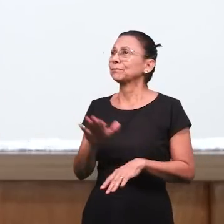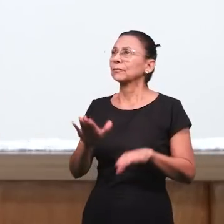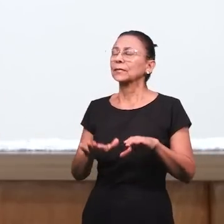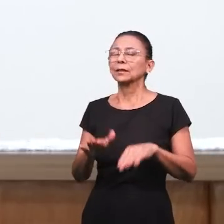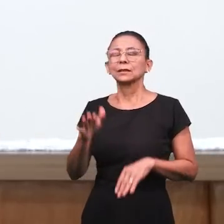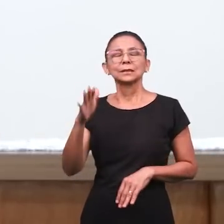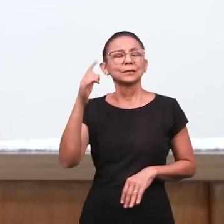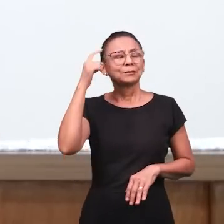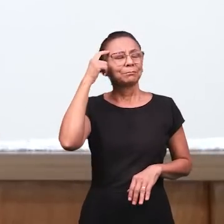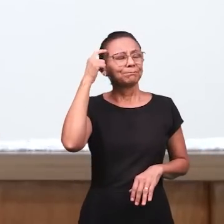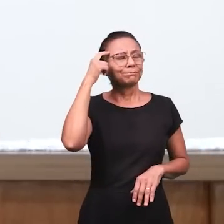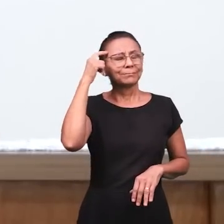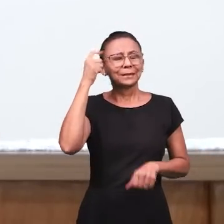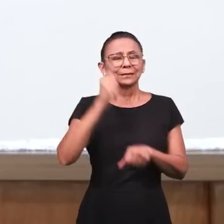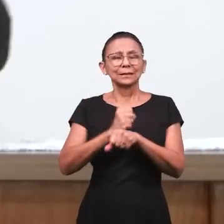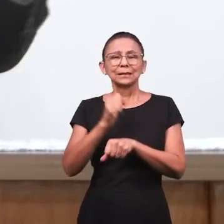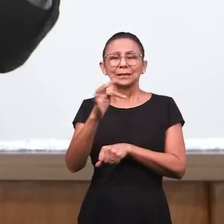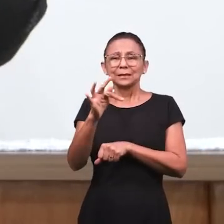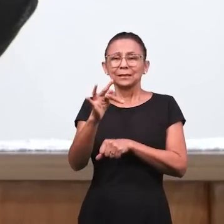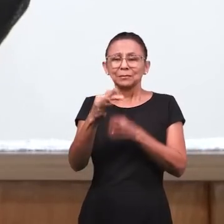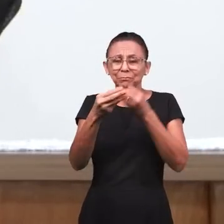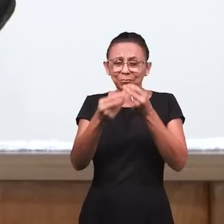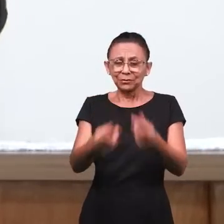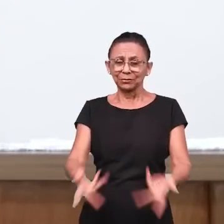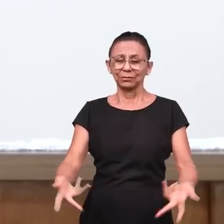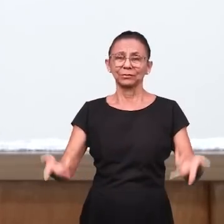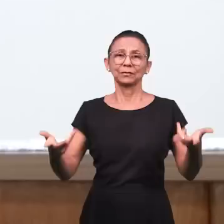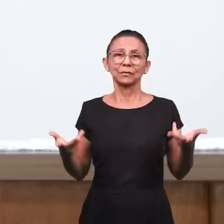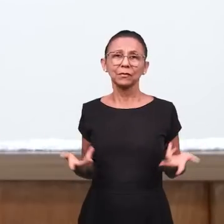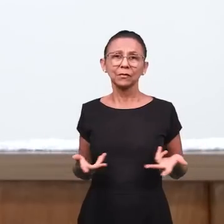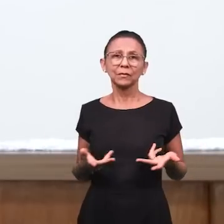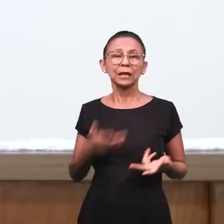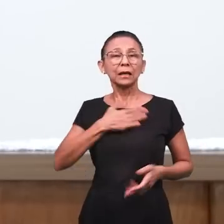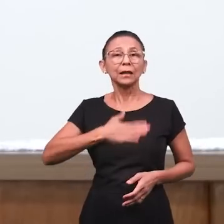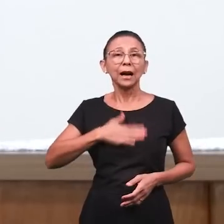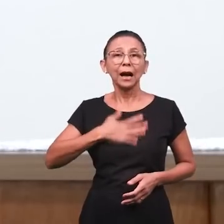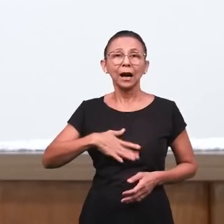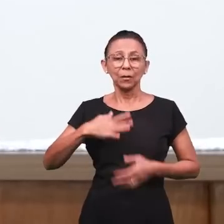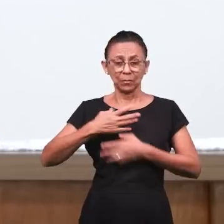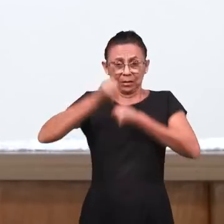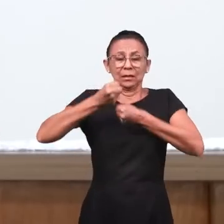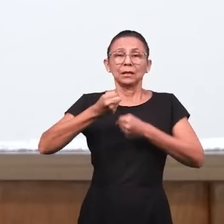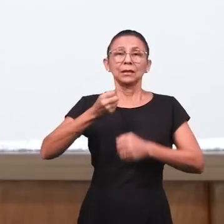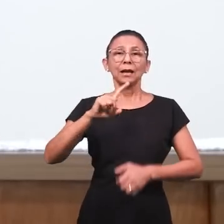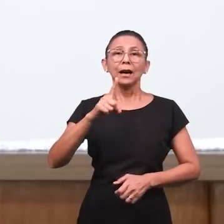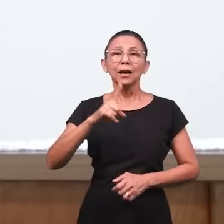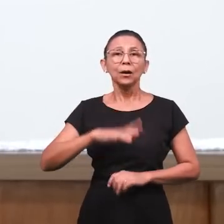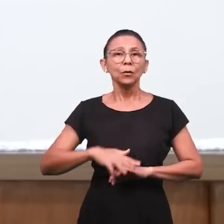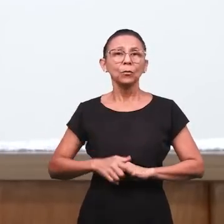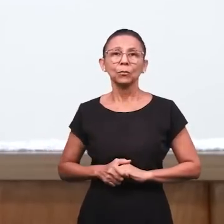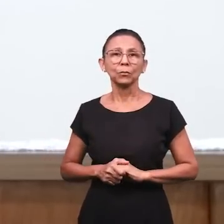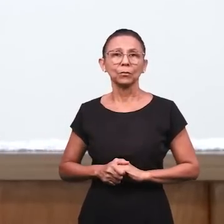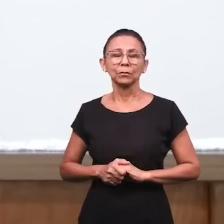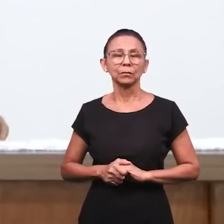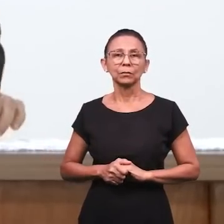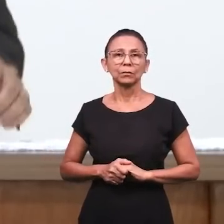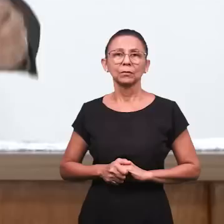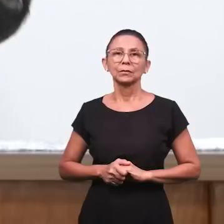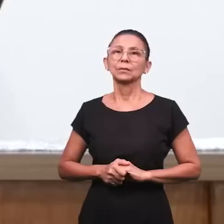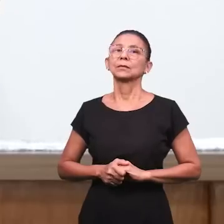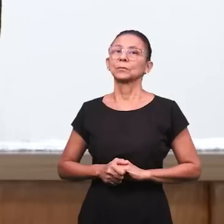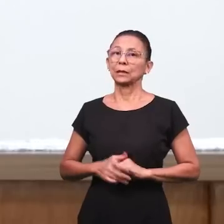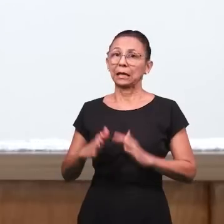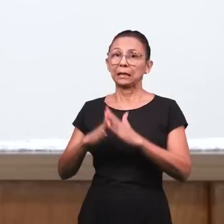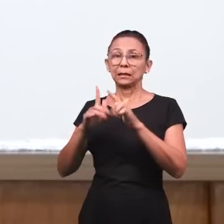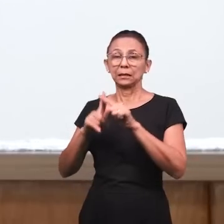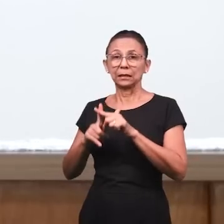vezes não tem mais esperança, não te faças nenhum mal, não toma nenhuma atitude precipitada, porque a